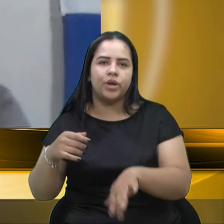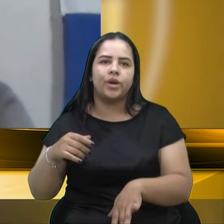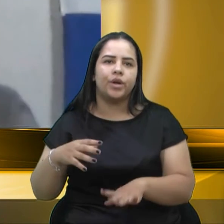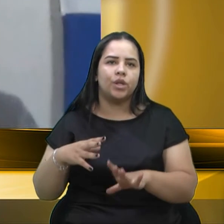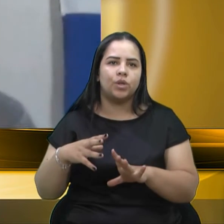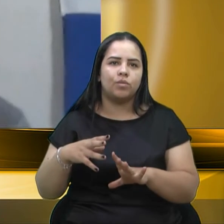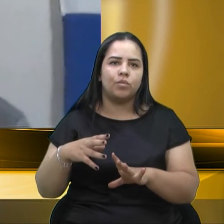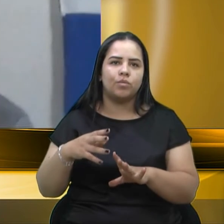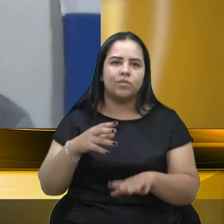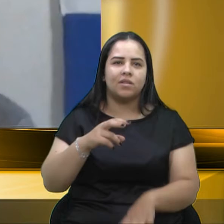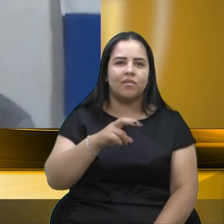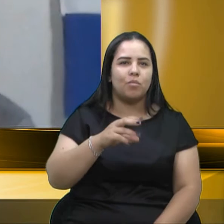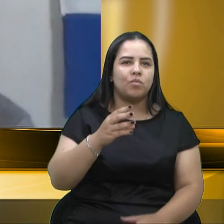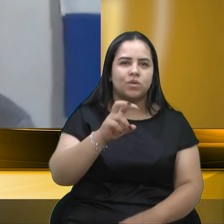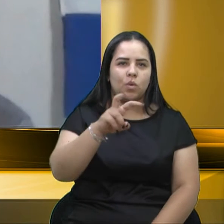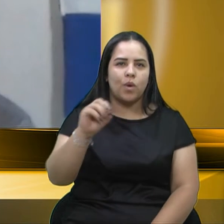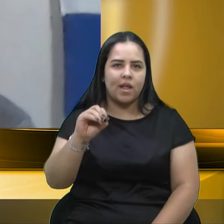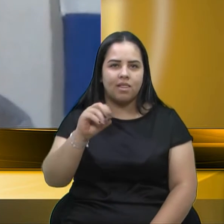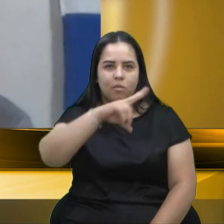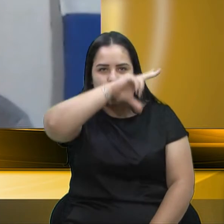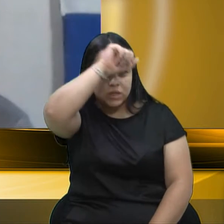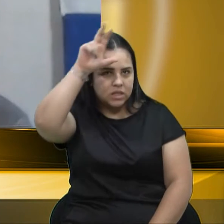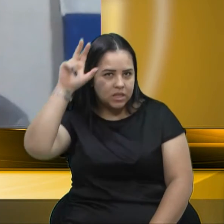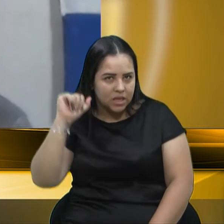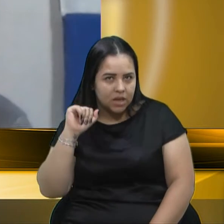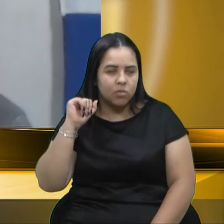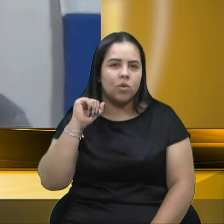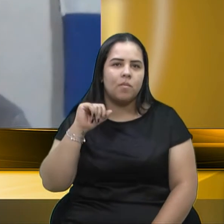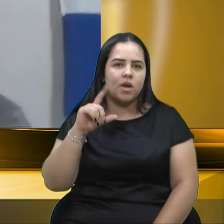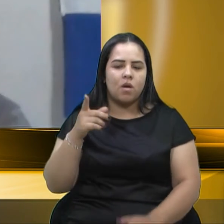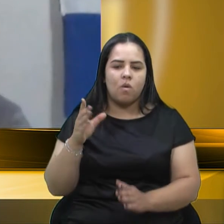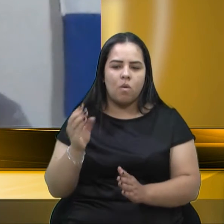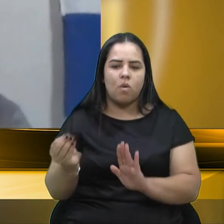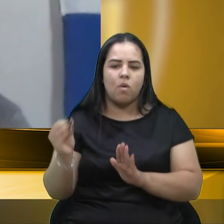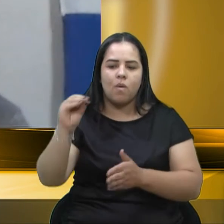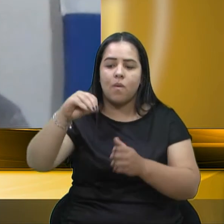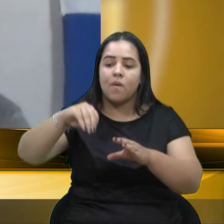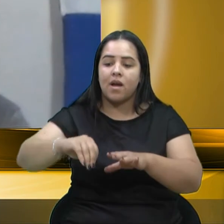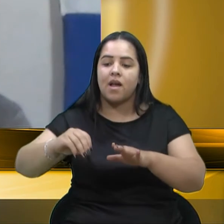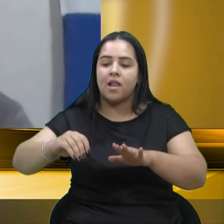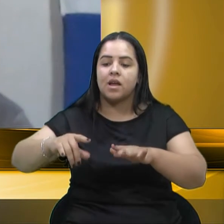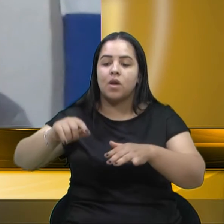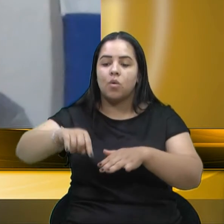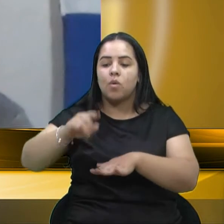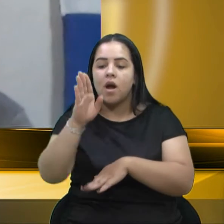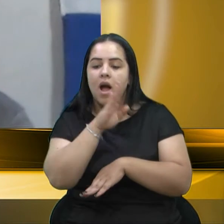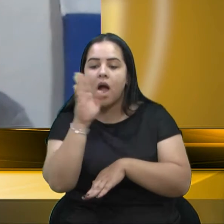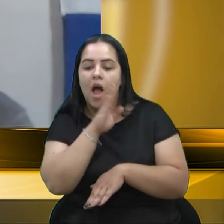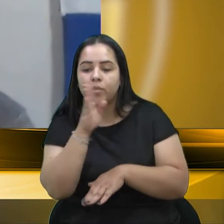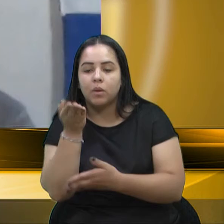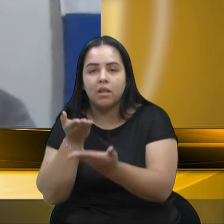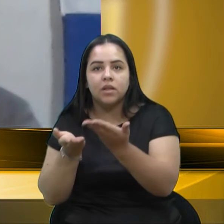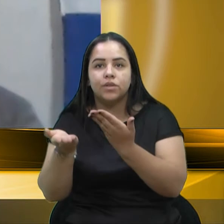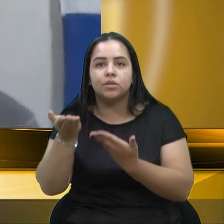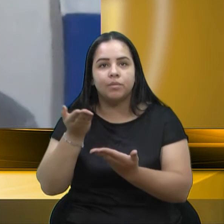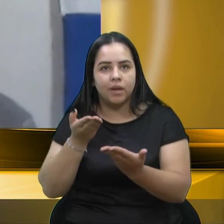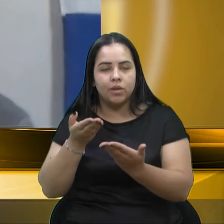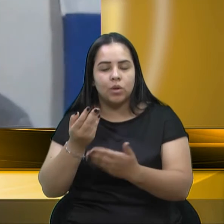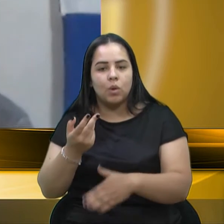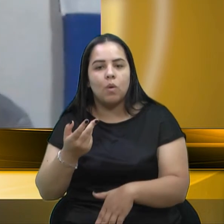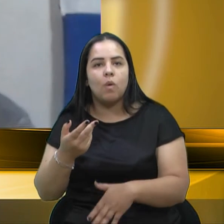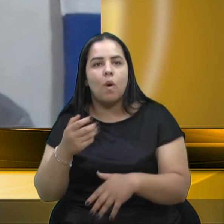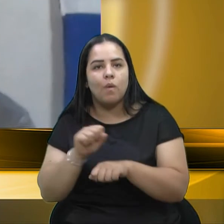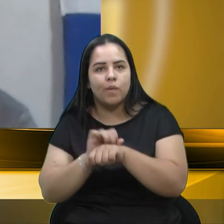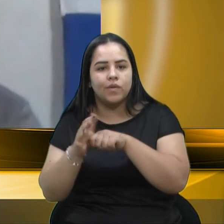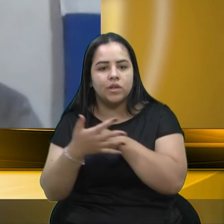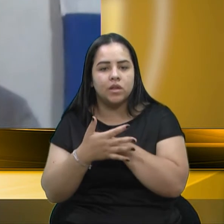deva procurar essa informação, né, deva conversar com o governo do estado, se já é que já não fez, né, não tem essa informação, fiquei sabendo dessa notícia hoje